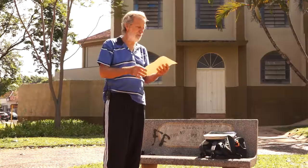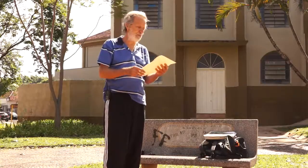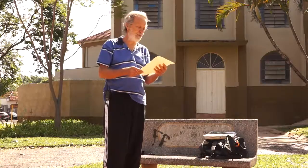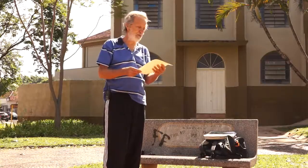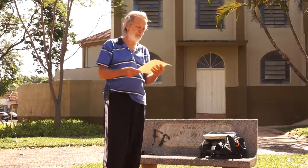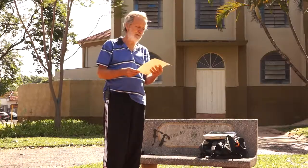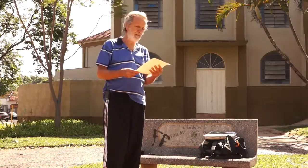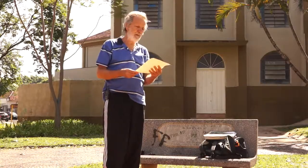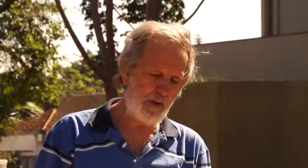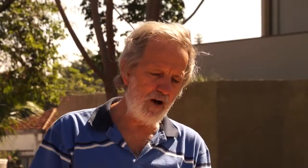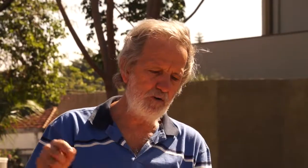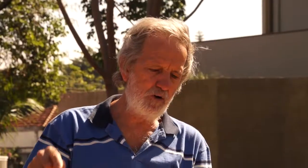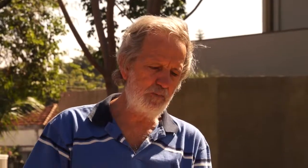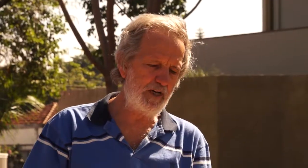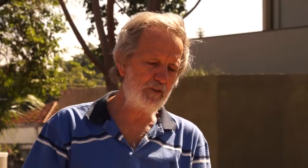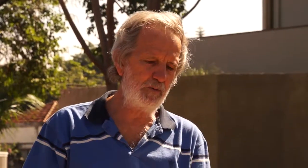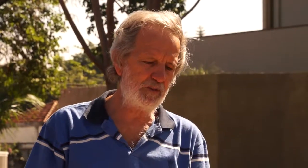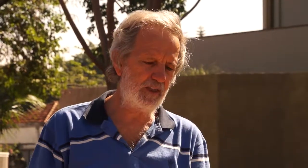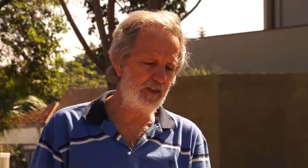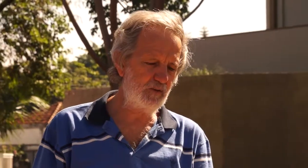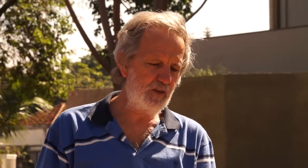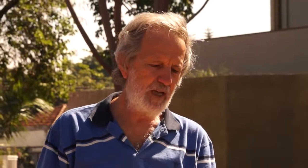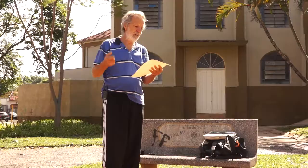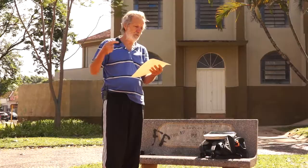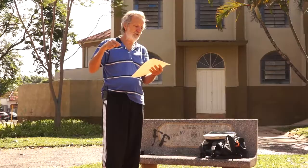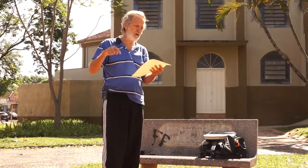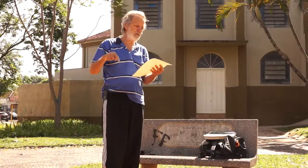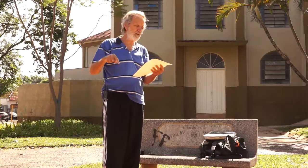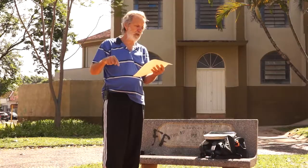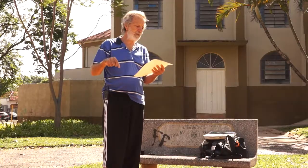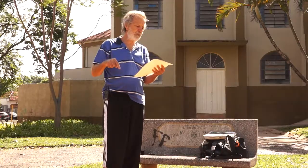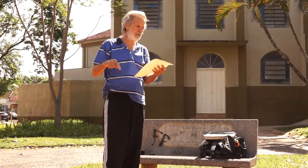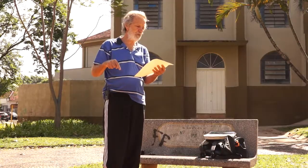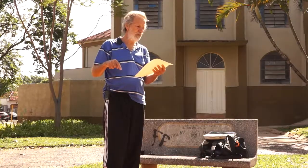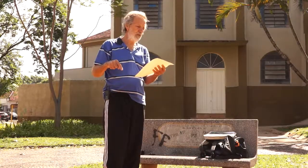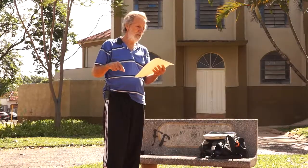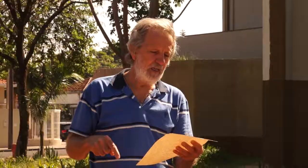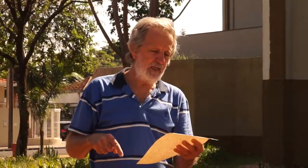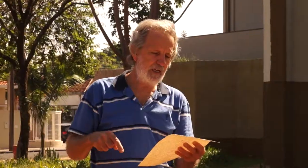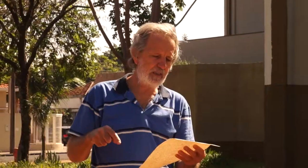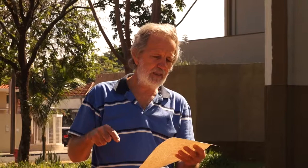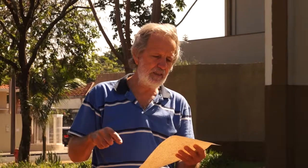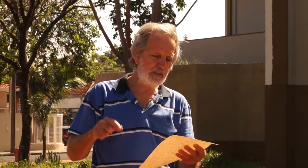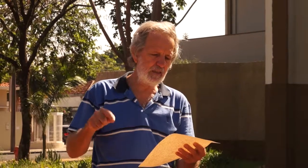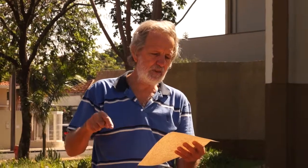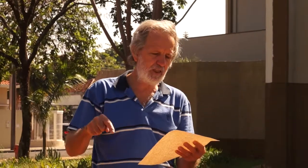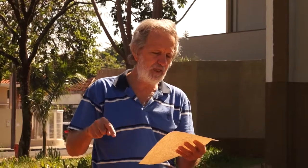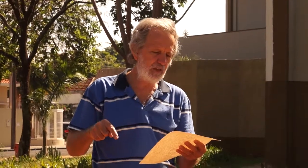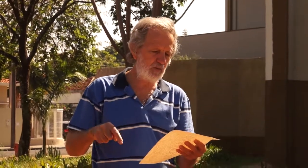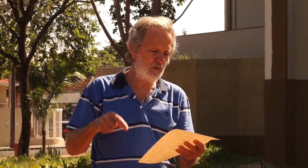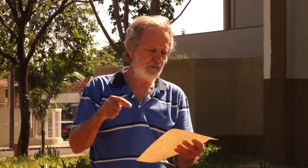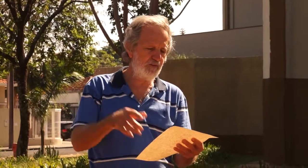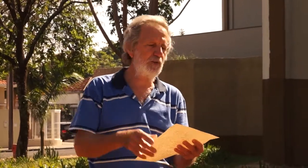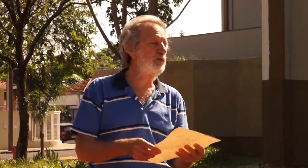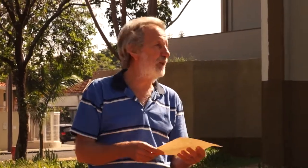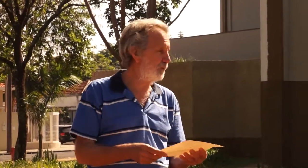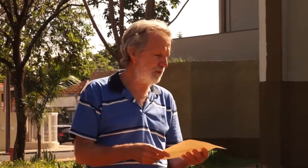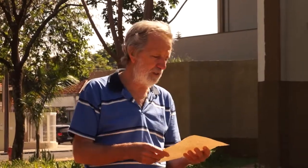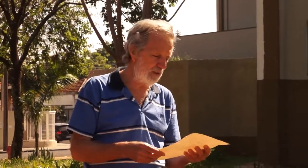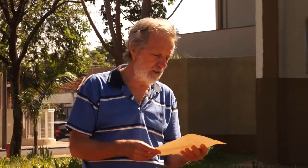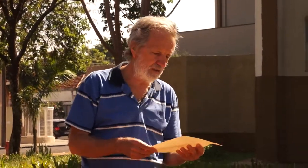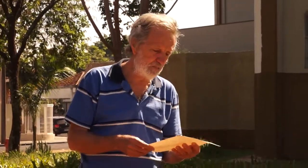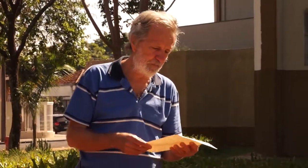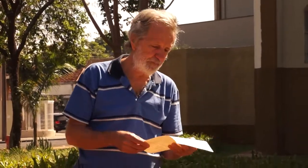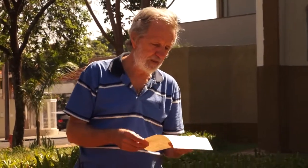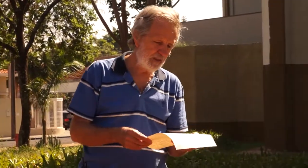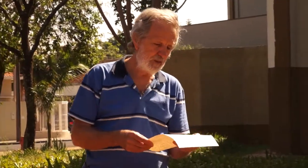ser lembrado. Paulo Roberto Monteiro é o meu nome de batismo, e aqui em seu terreiro viveu tempos